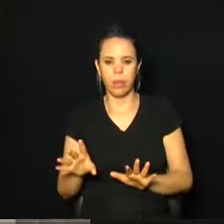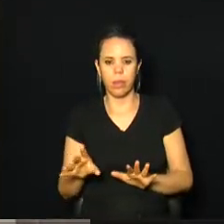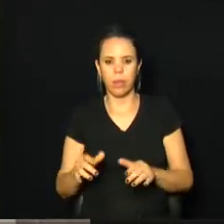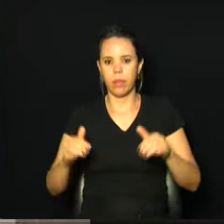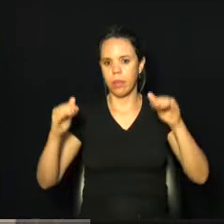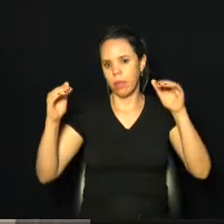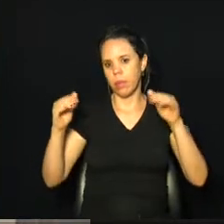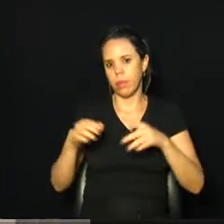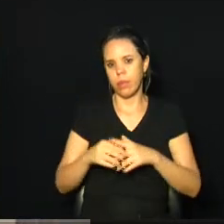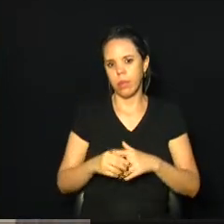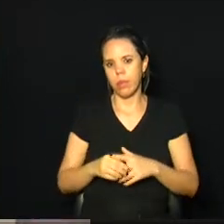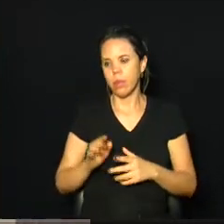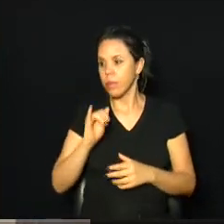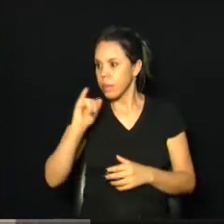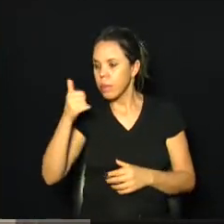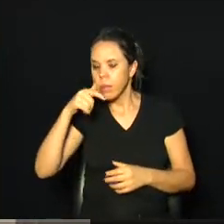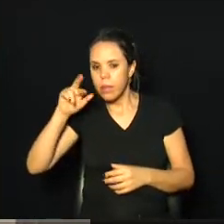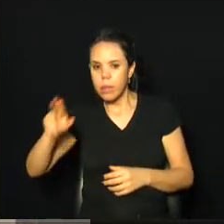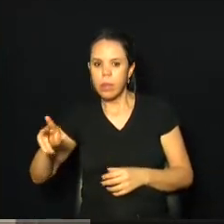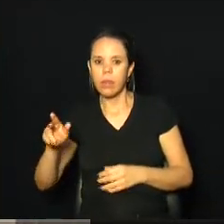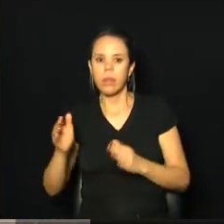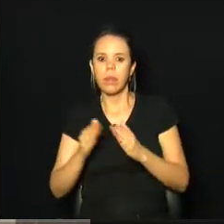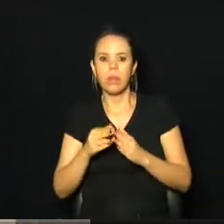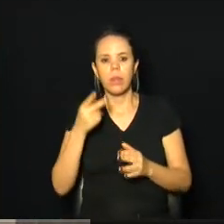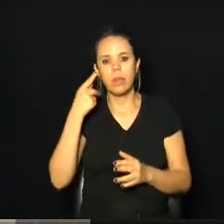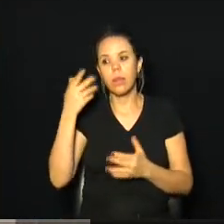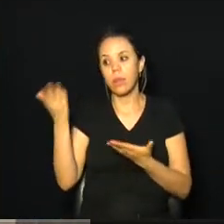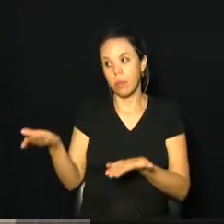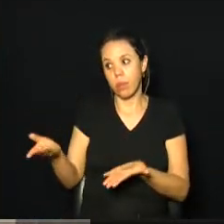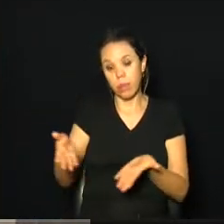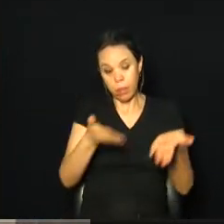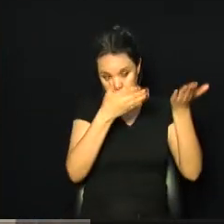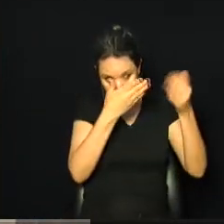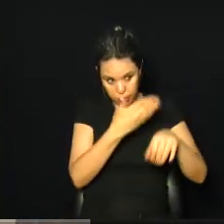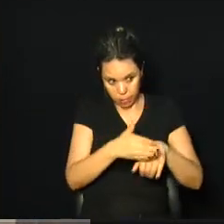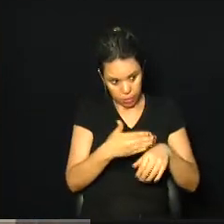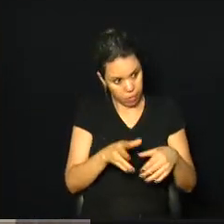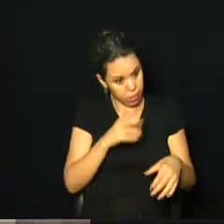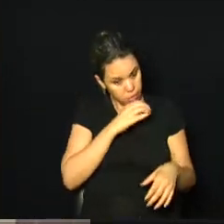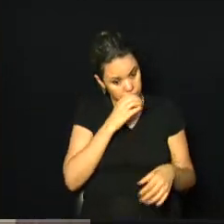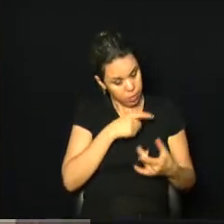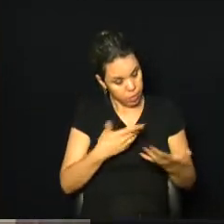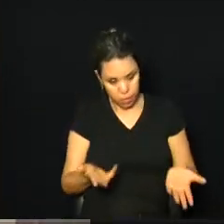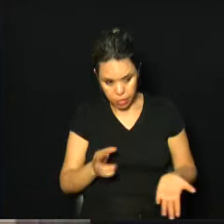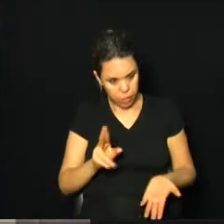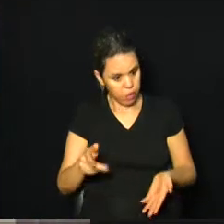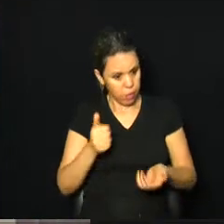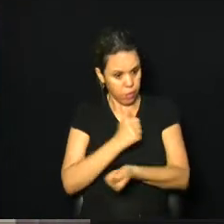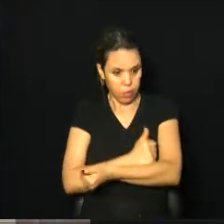grande. Eu já falei com a minha irmã, ela mora em Recife, falei, você tem que botar ele para treinar, correr alguma coisa, não é para